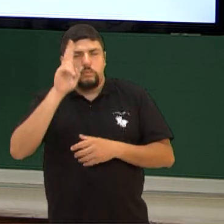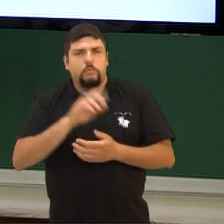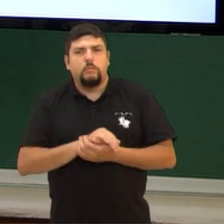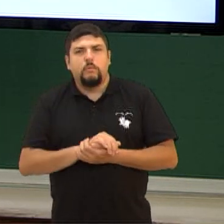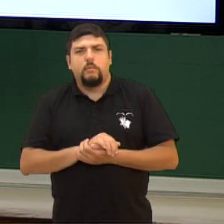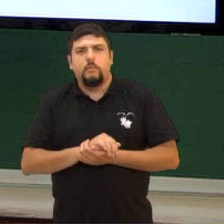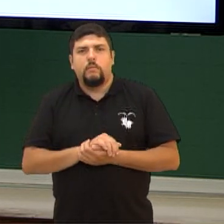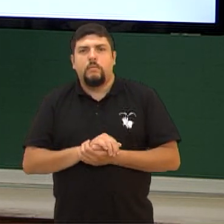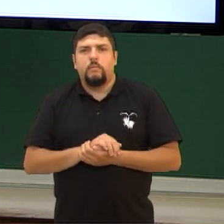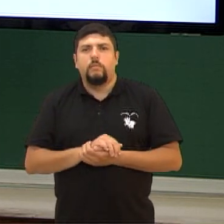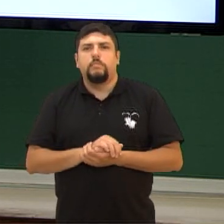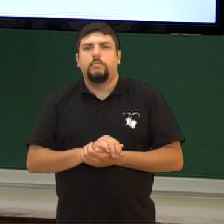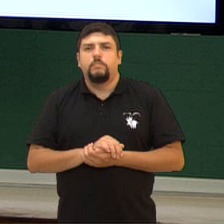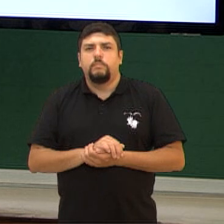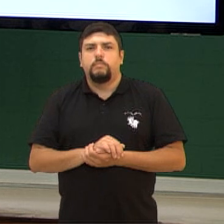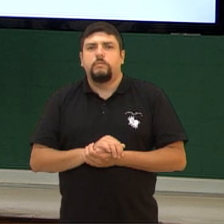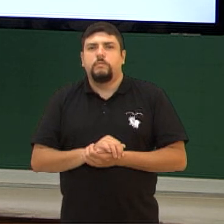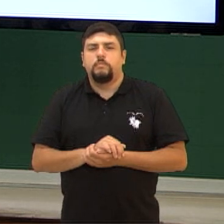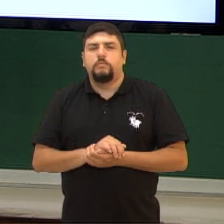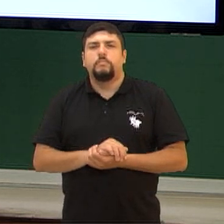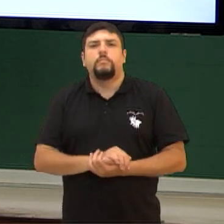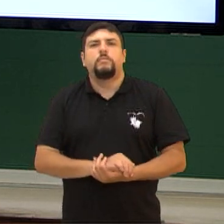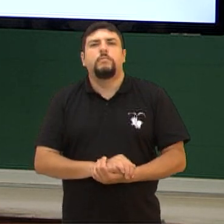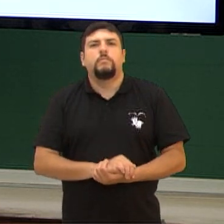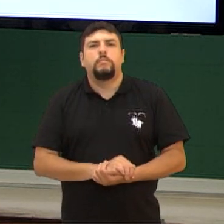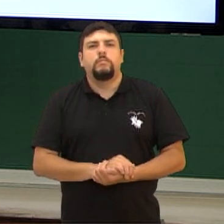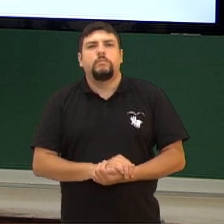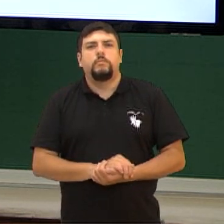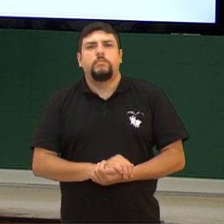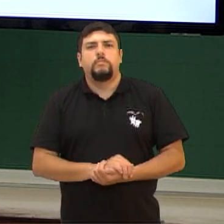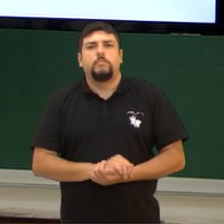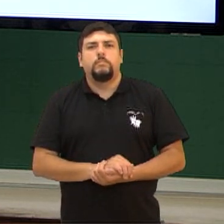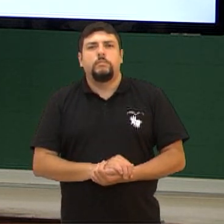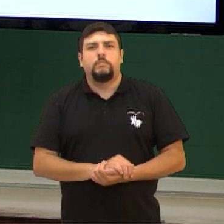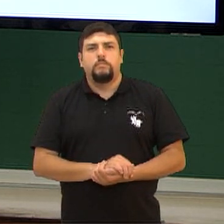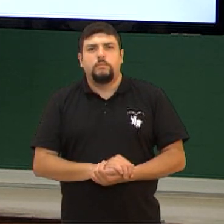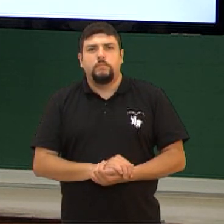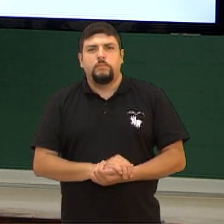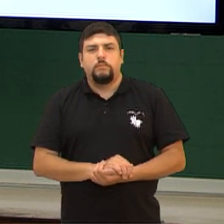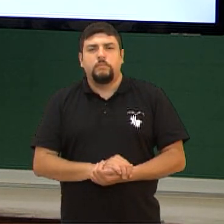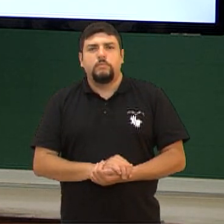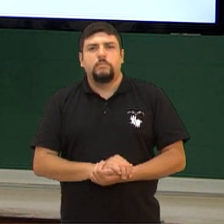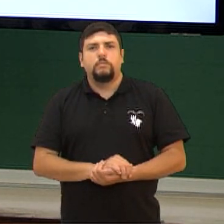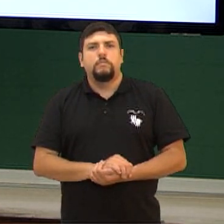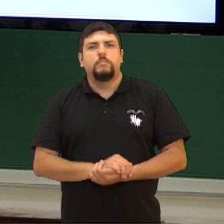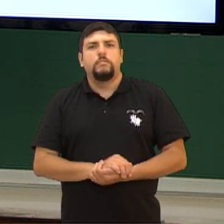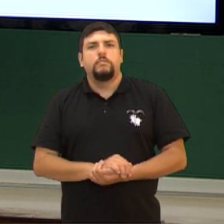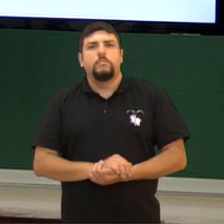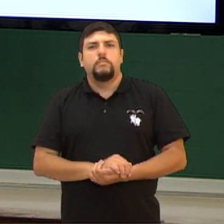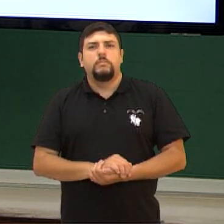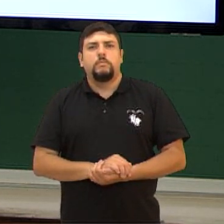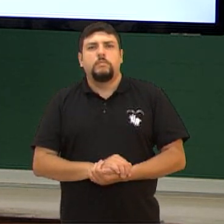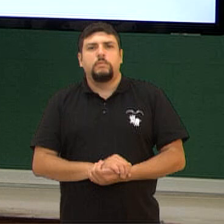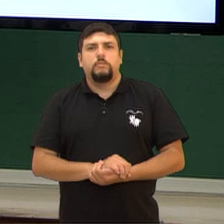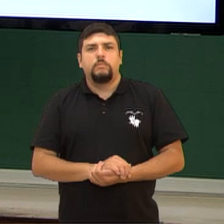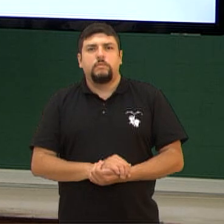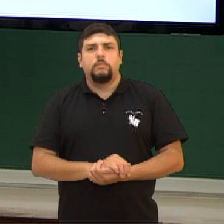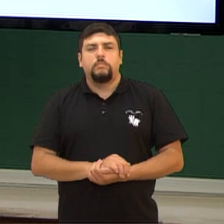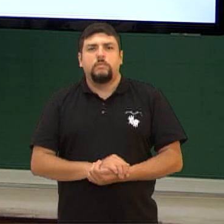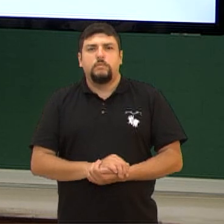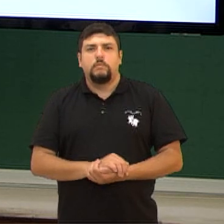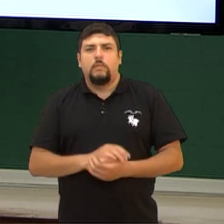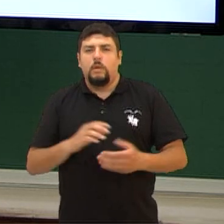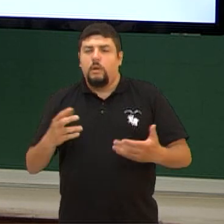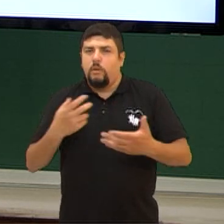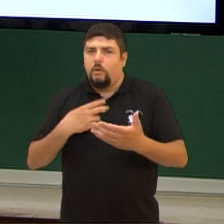assim, sigam comigo aqui no nosso próximo slide. Now, let's read a fragment from the story. Nós vamos